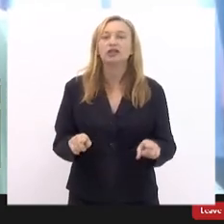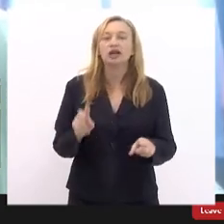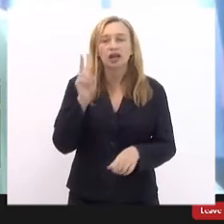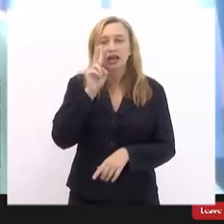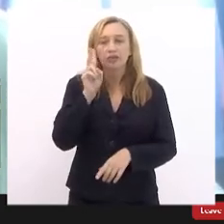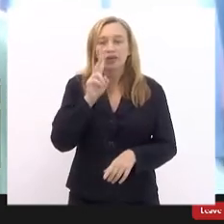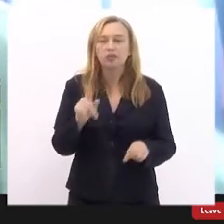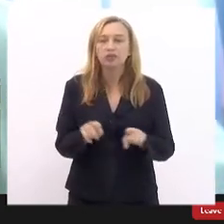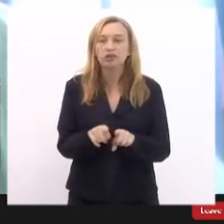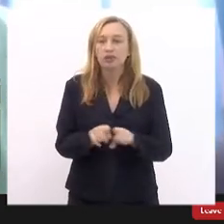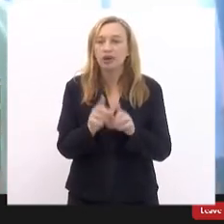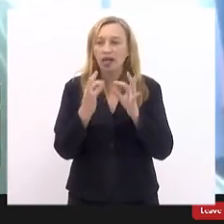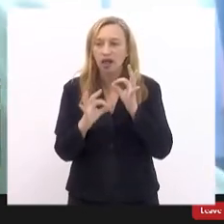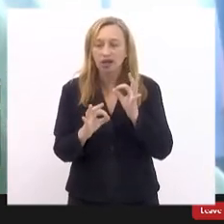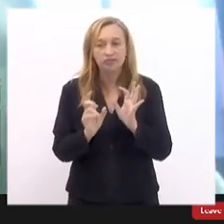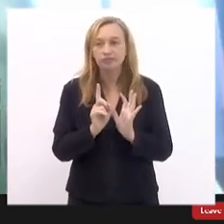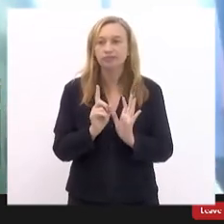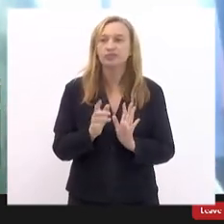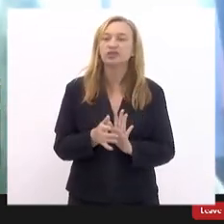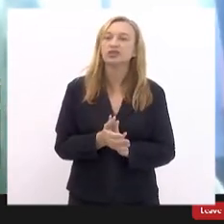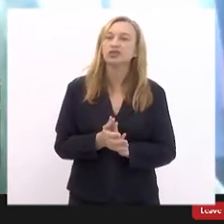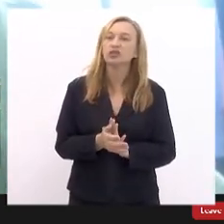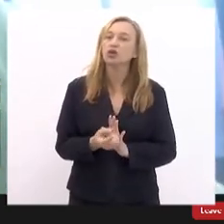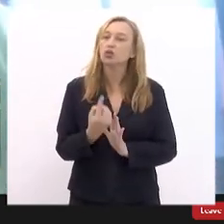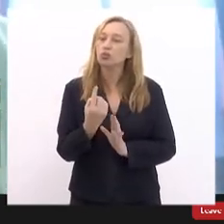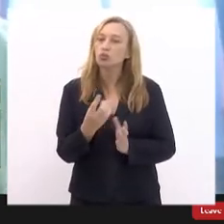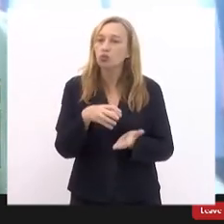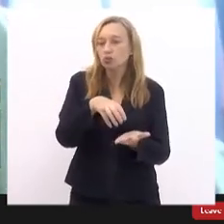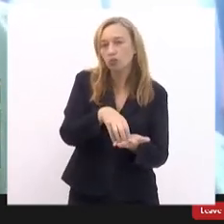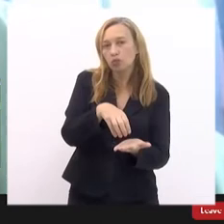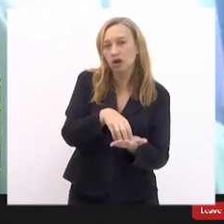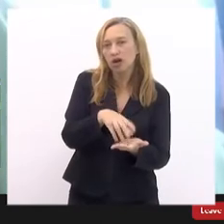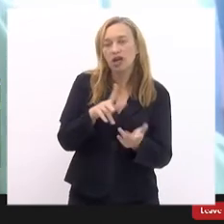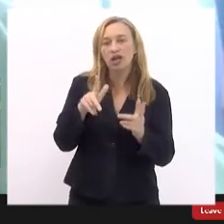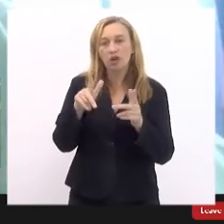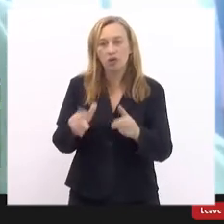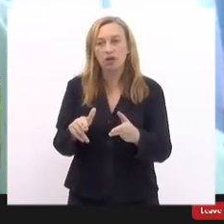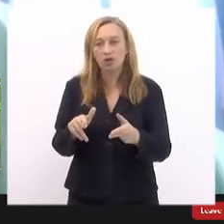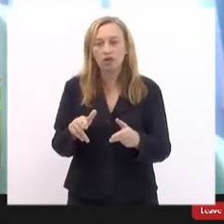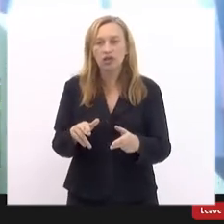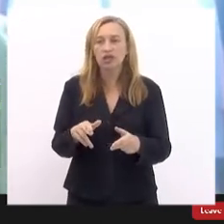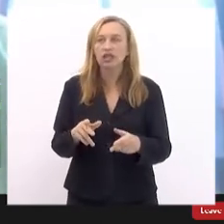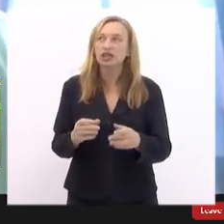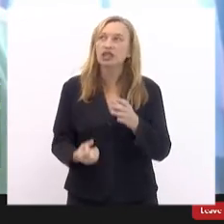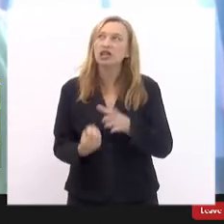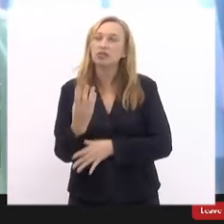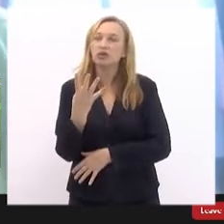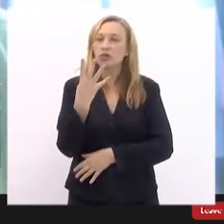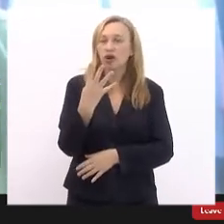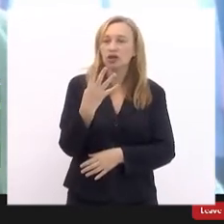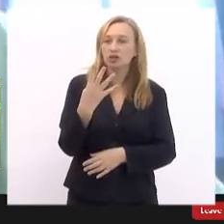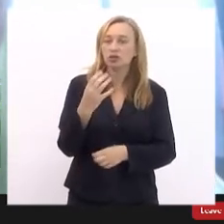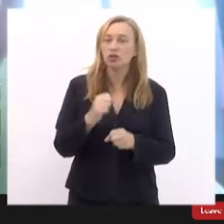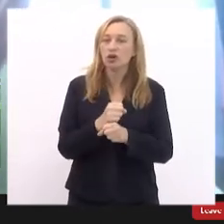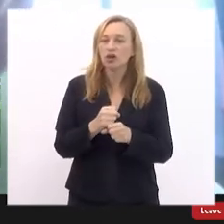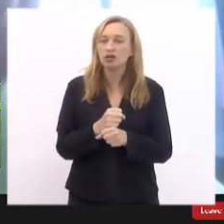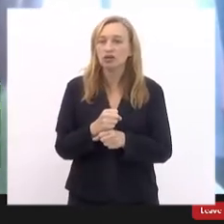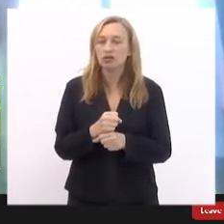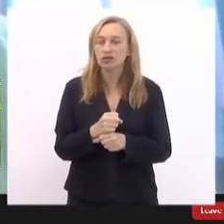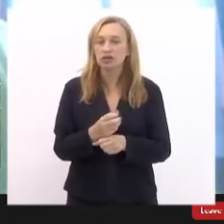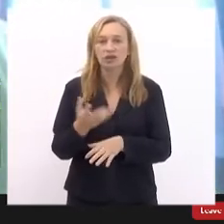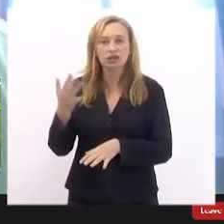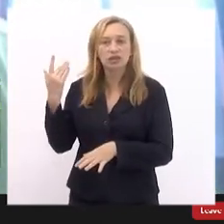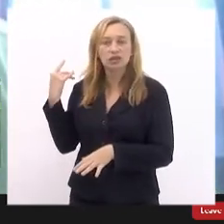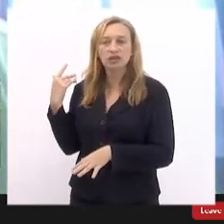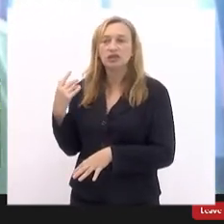se estender, que uma unidade semelhante que nós criamos há 4 anos atrás, na Serra da Estrela, a entrada